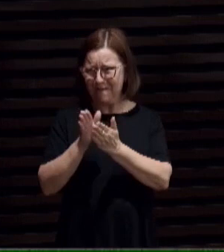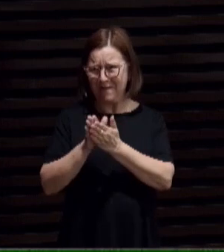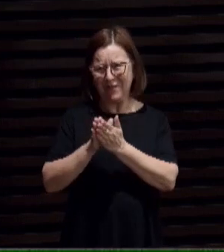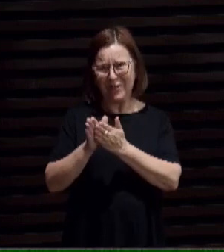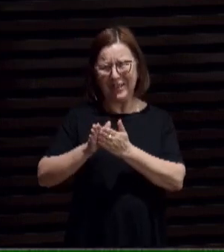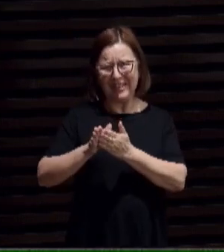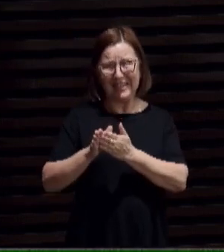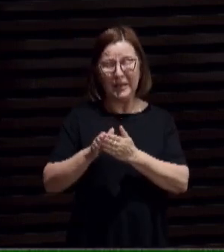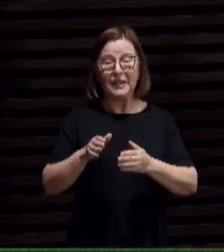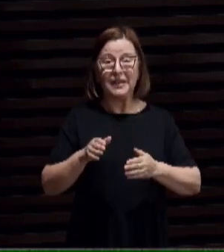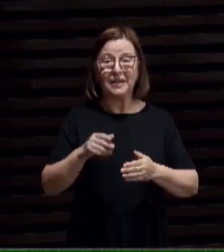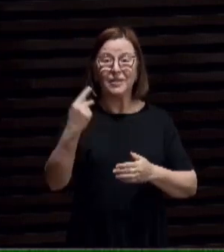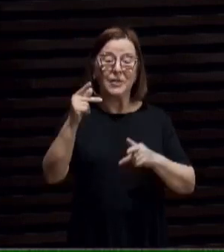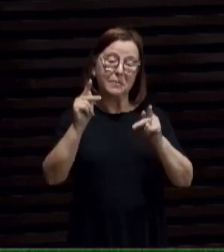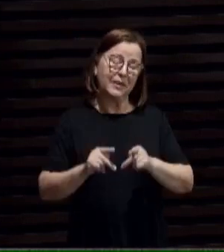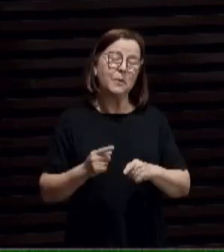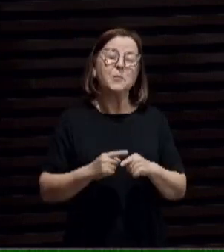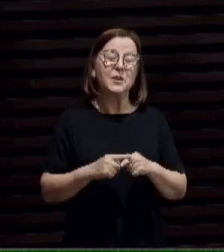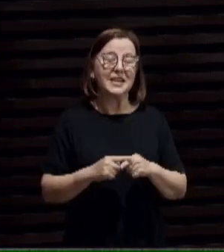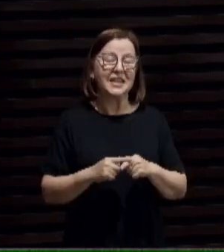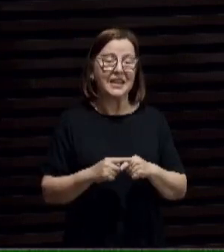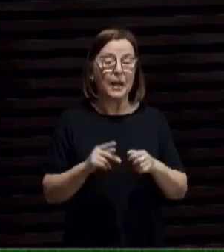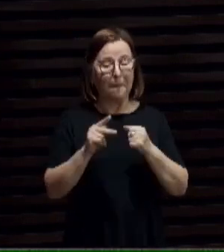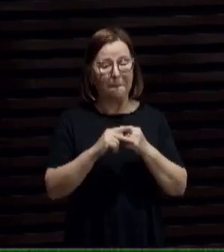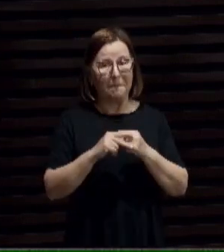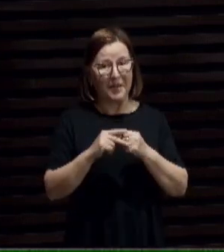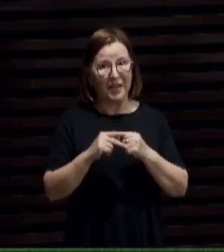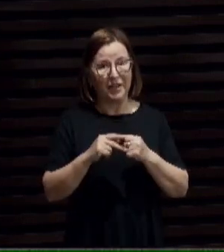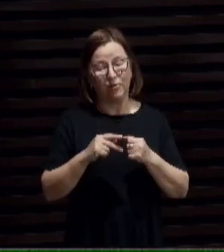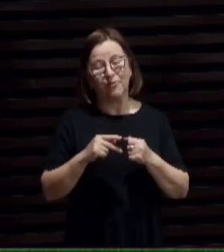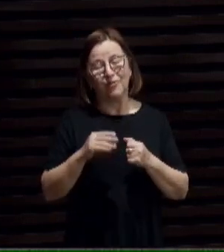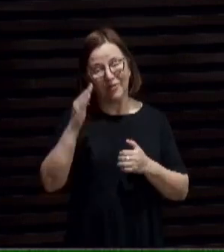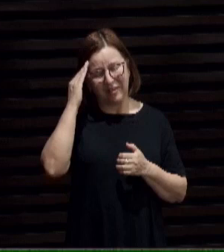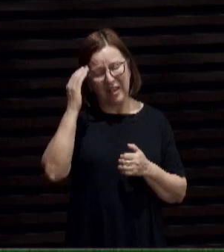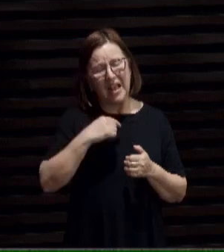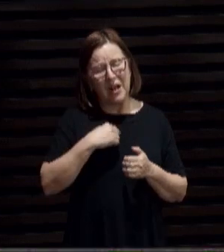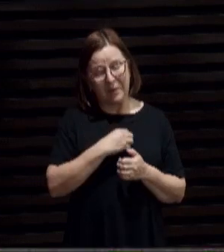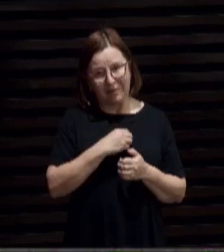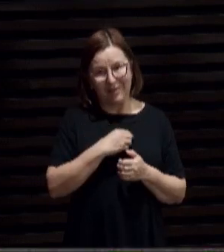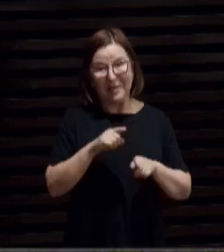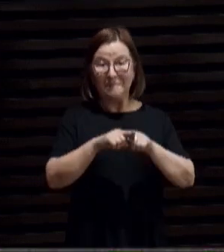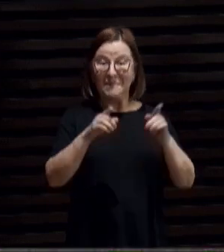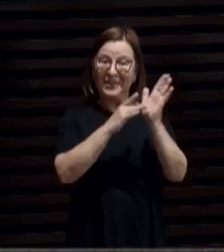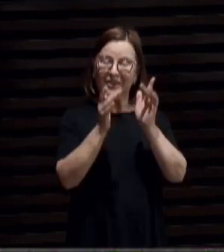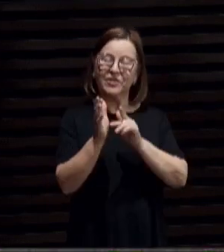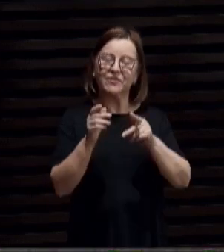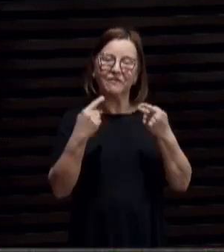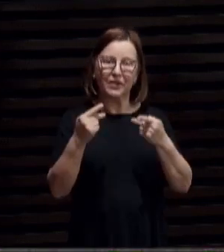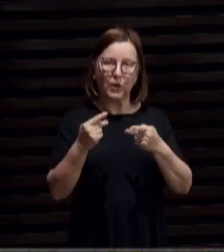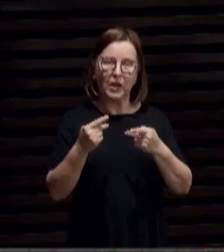eu sou pecador. E Jesus disse: mas eu chamei você para ser pescador